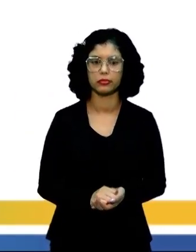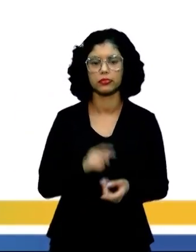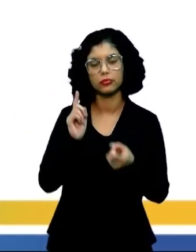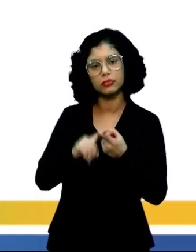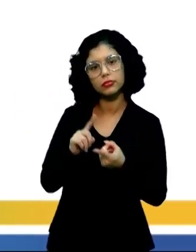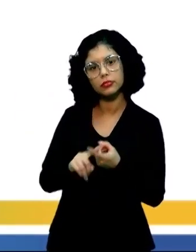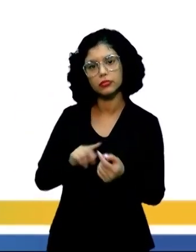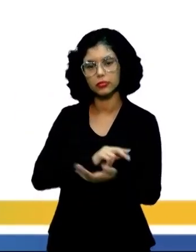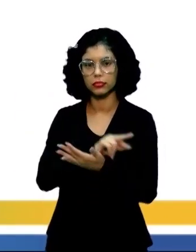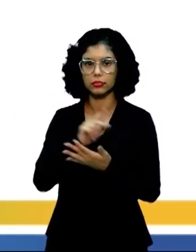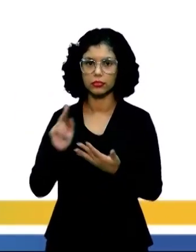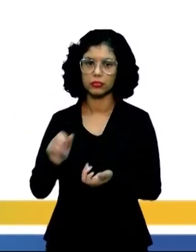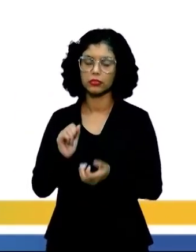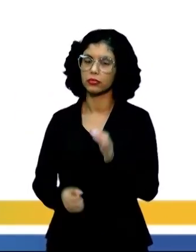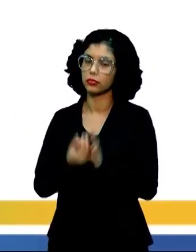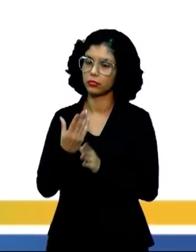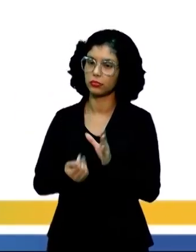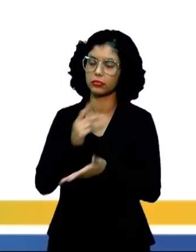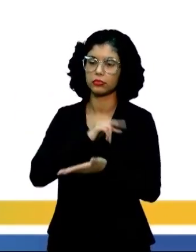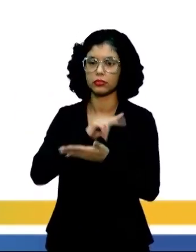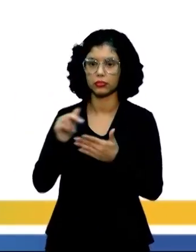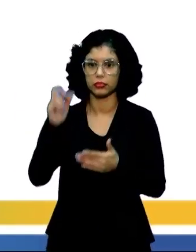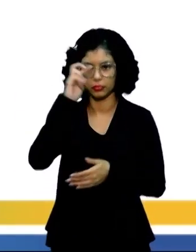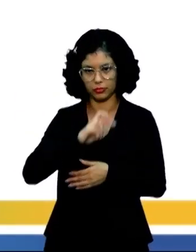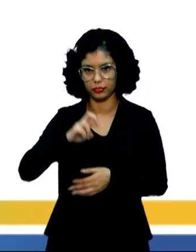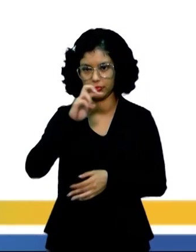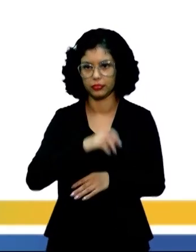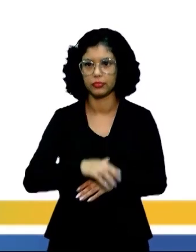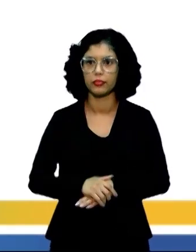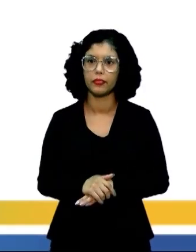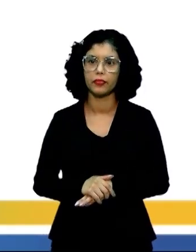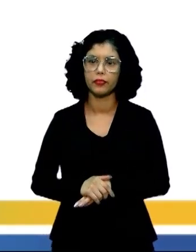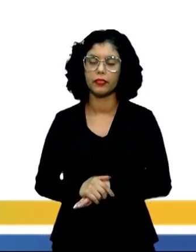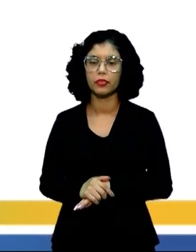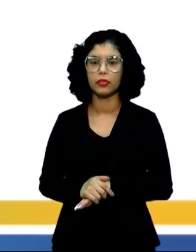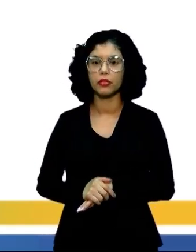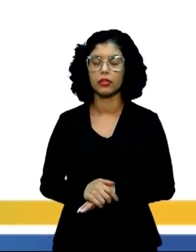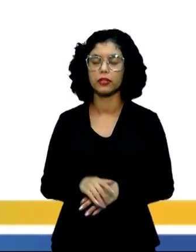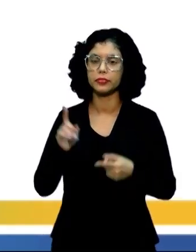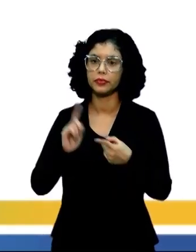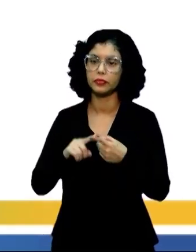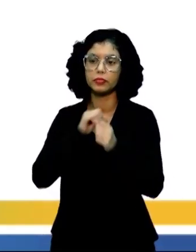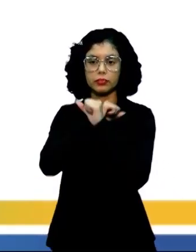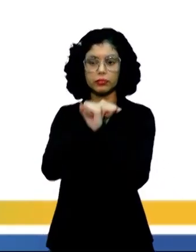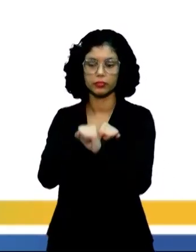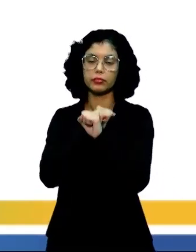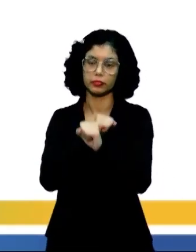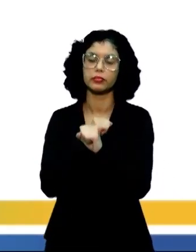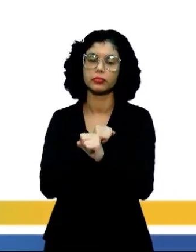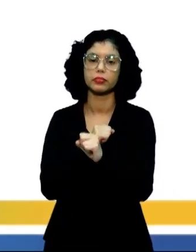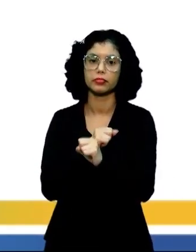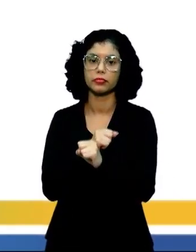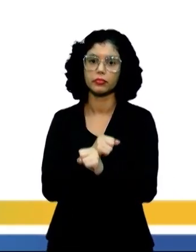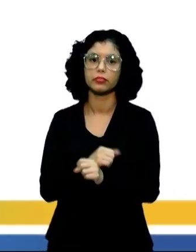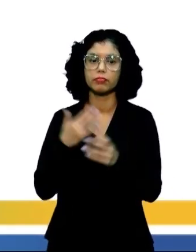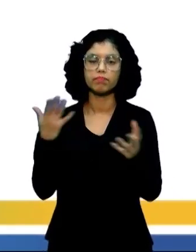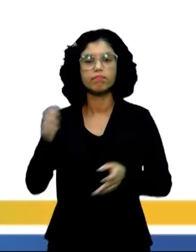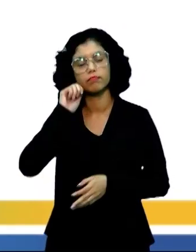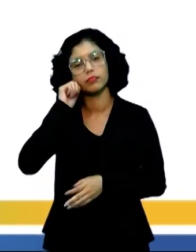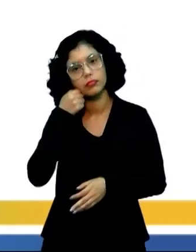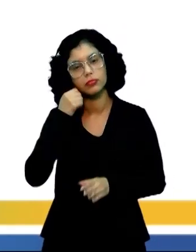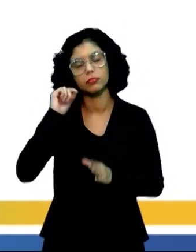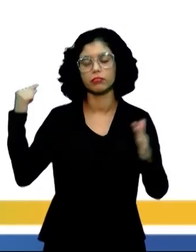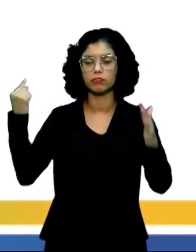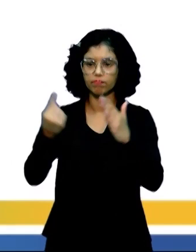são múltiplas e que gerariam diversas análises. Primeiro, a escravidão, que é a situação em que o negro